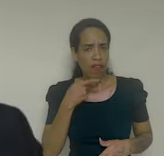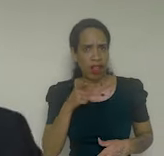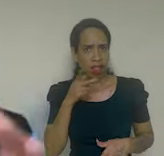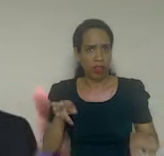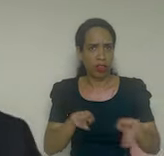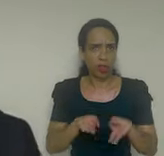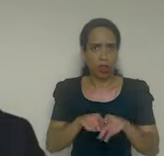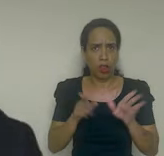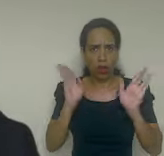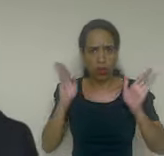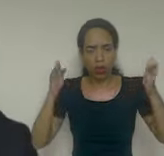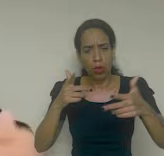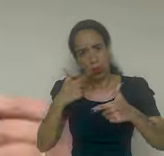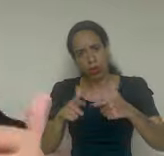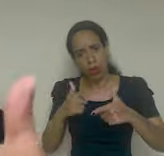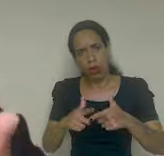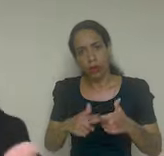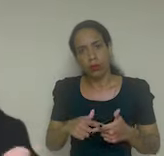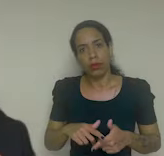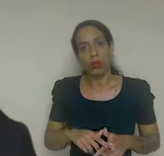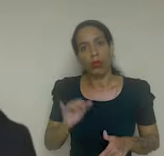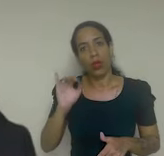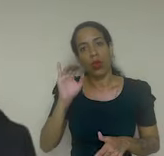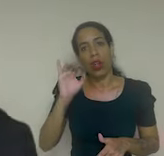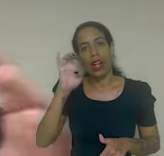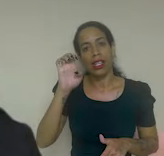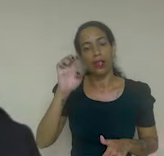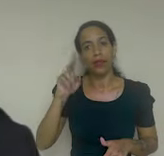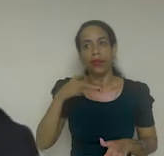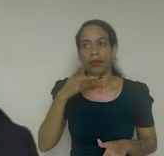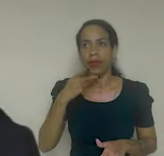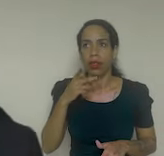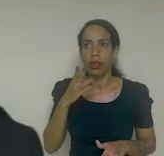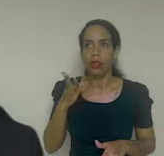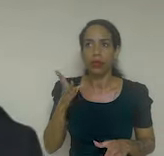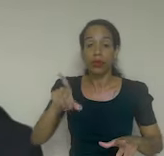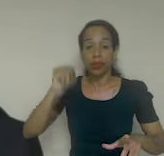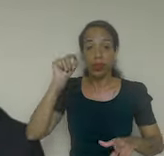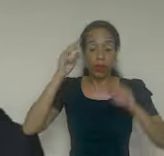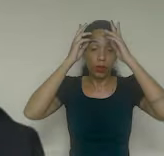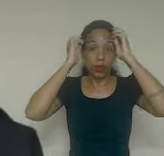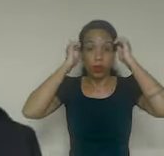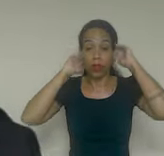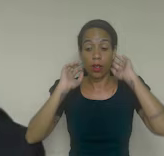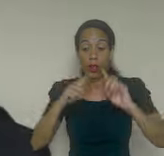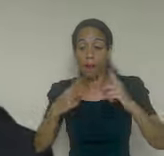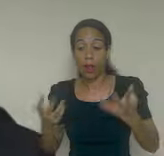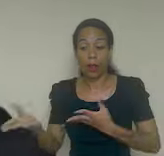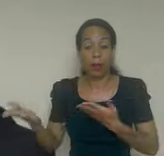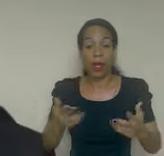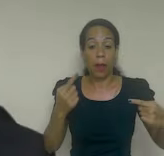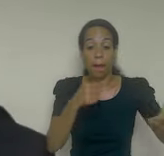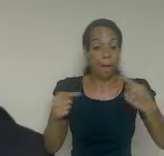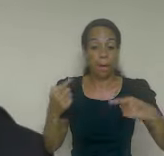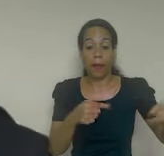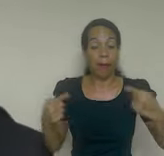falar também desse enfoque, desse problema que, assim, o Evandro, ele recentemente, ele deu essa decisão que ganhou muito destaque, mas é algo que já vem sendo